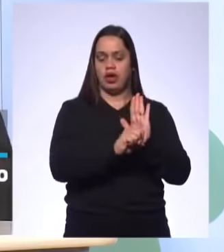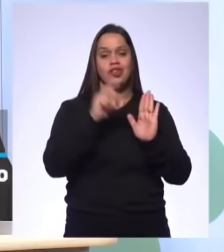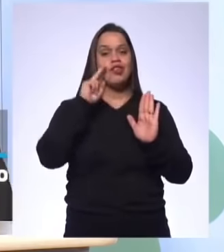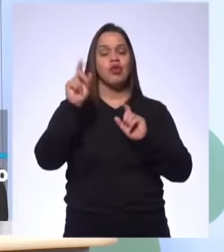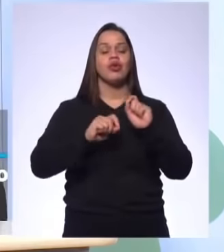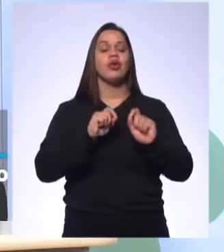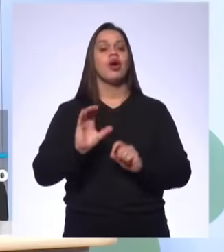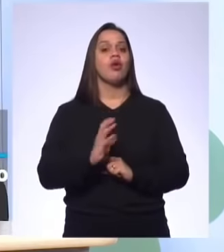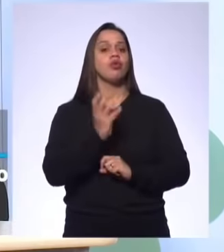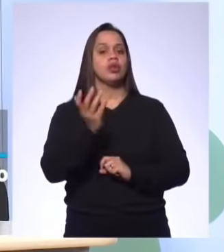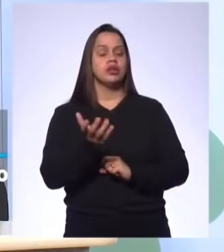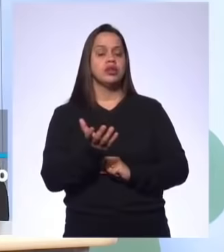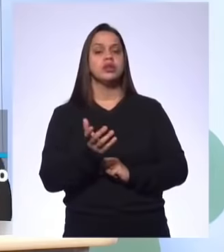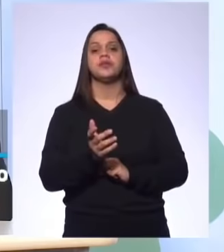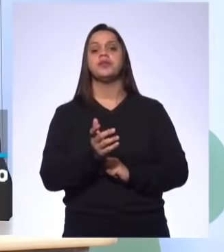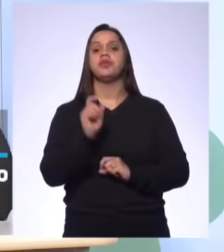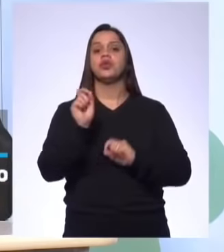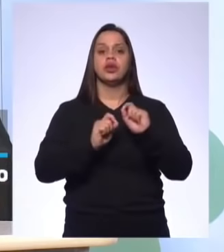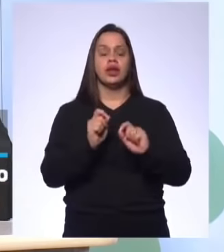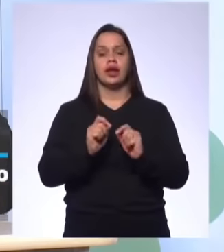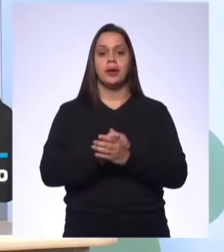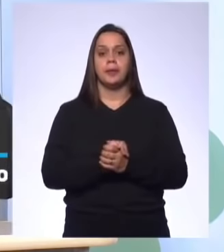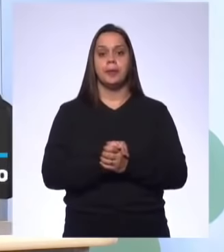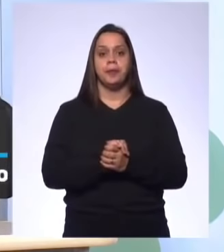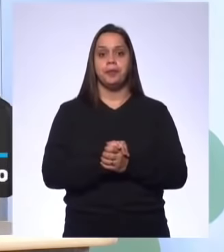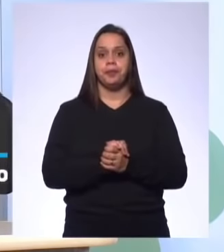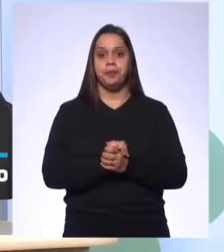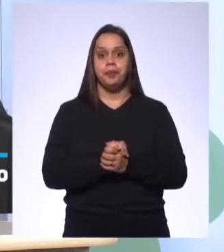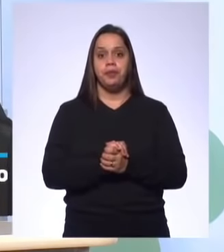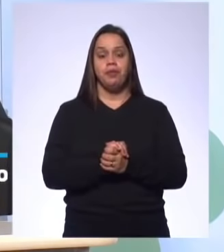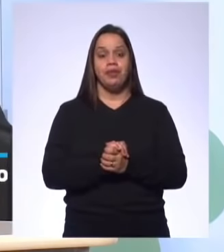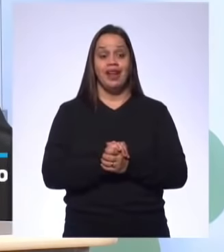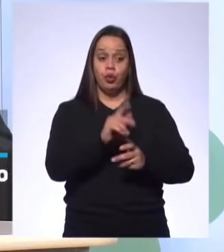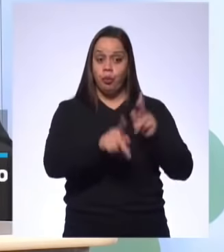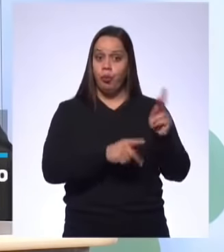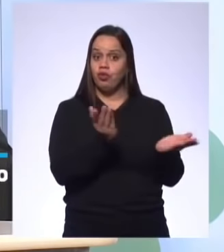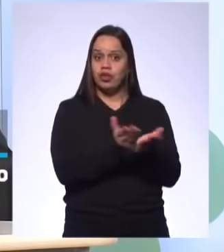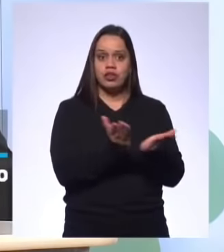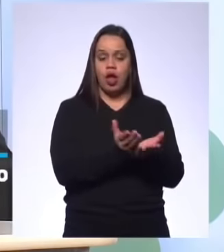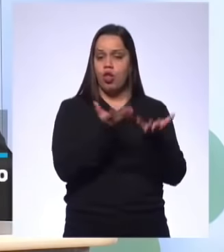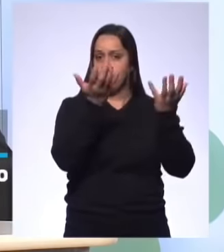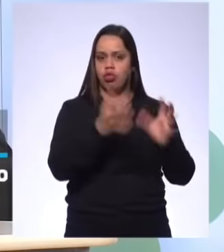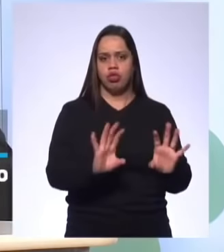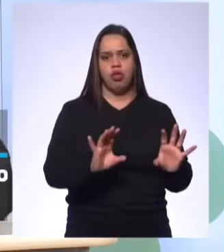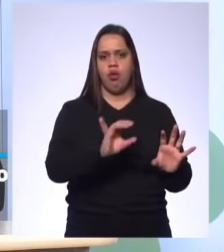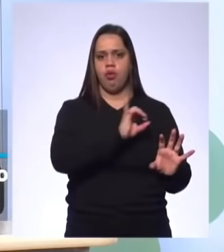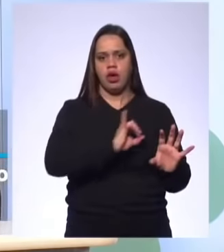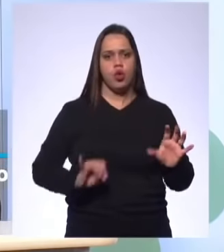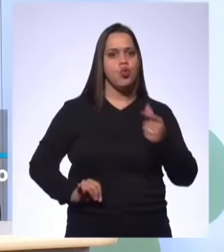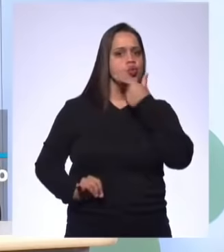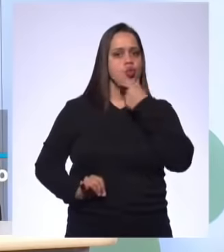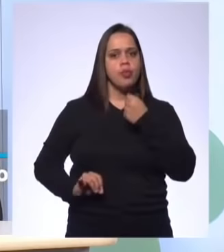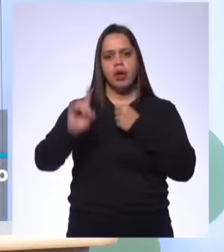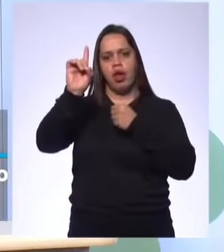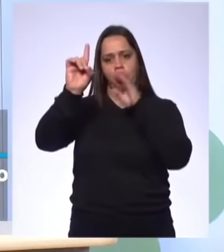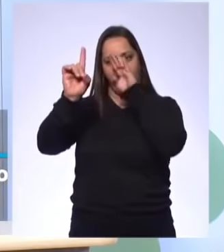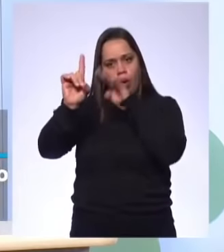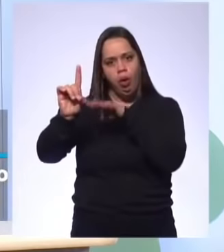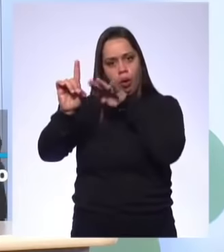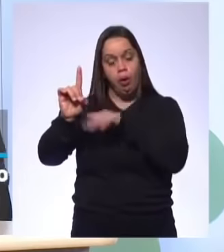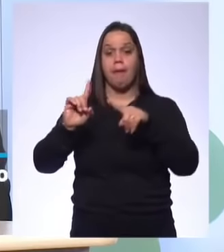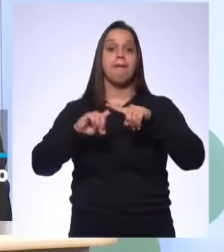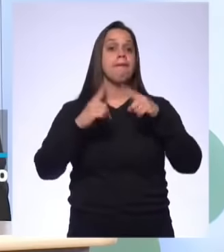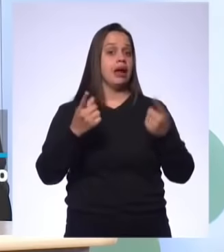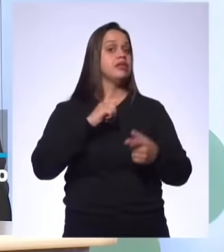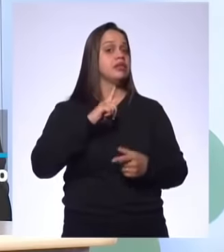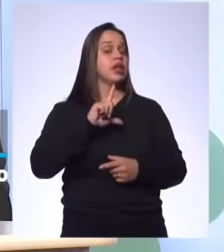né, de não querer se curvar diante do imperador. Mas nós temos um imperador que mudou as coisas,